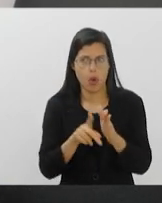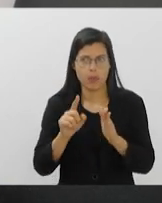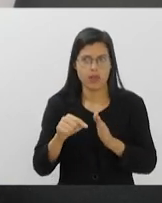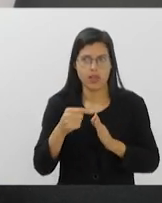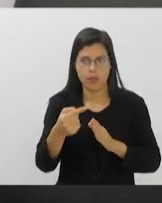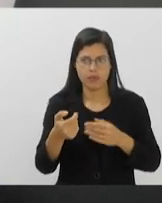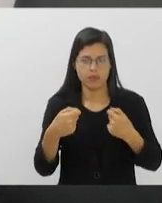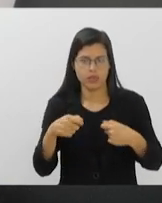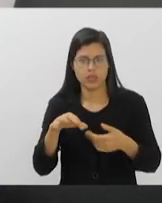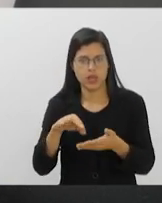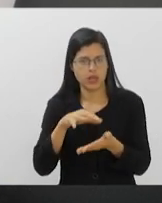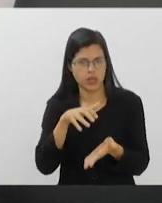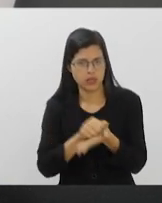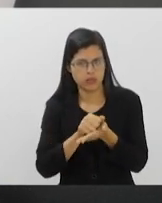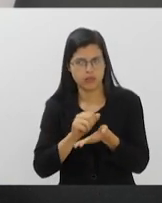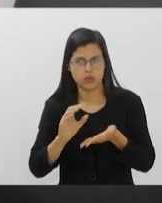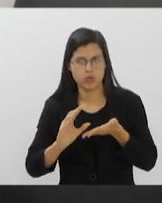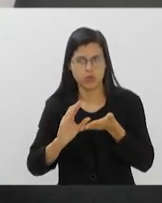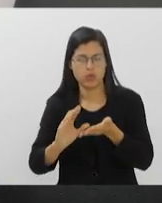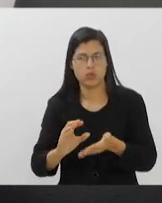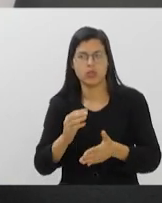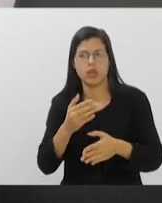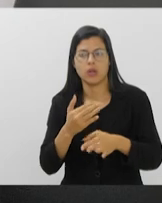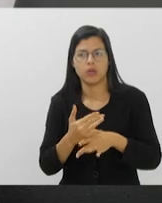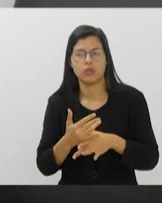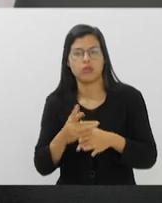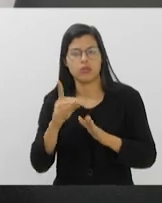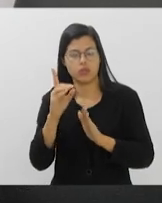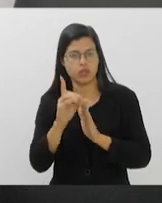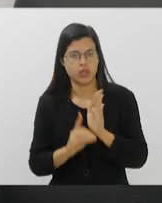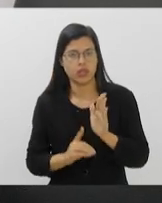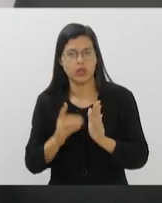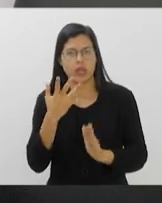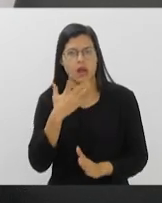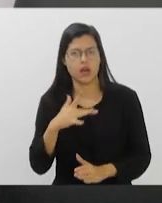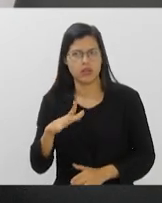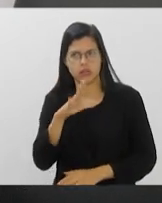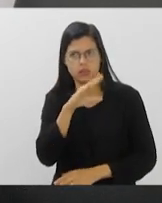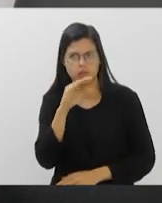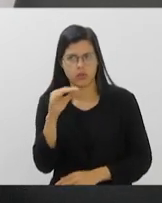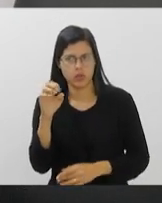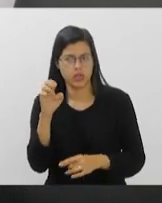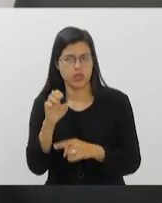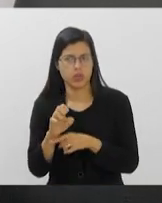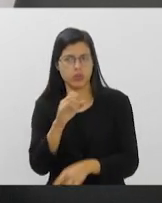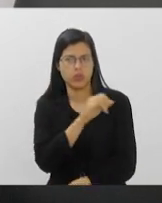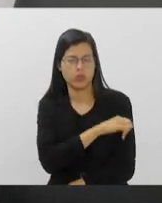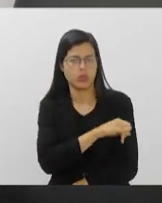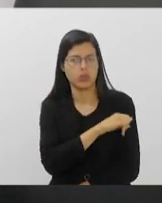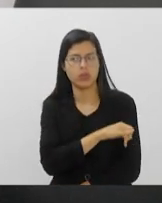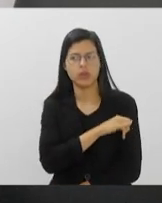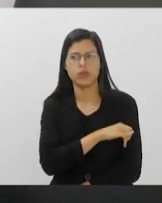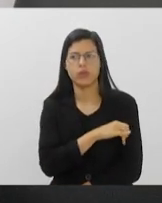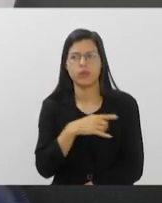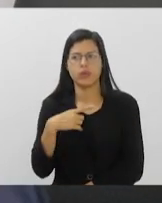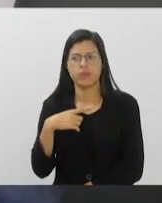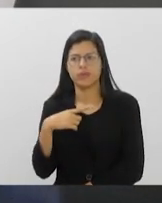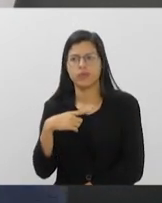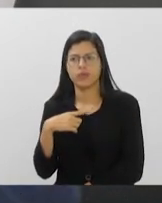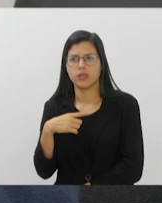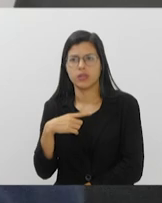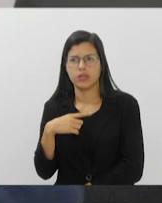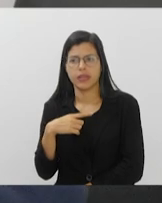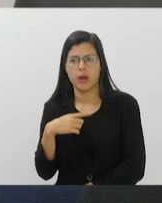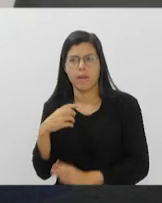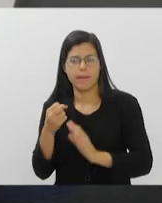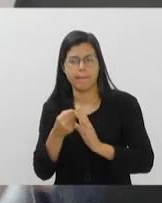registro no Conselho Municipal de gisto da Criança e Adolescente Rio de Janeiro Estado do Rio de Janeiro né olhando todos os municípios tem uma